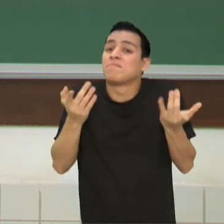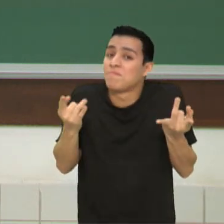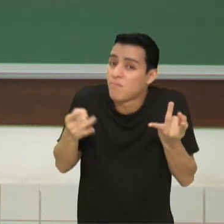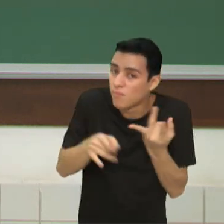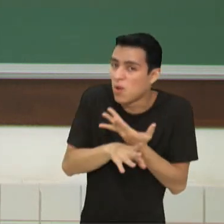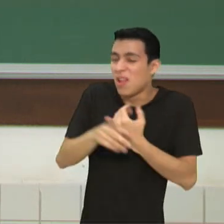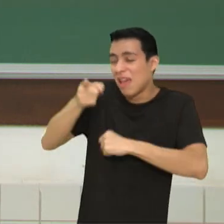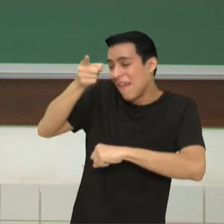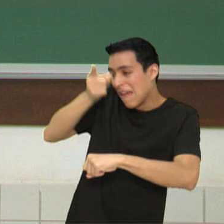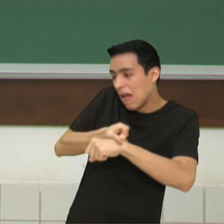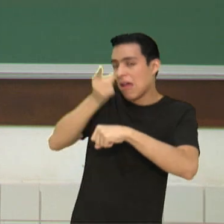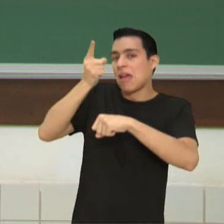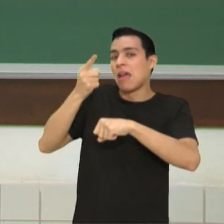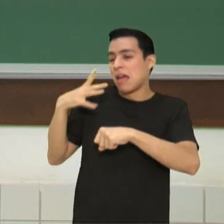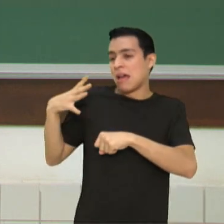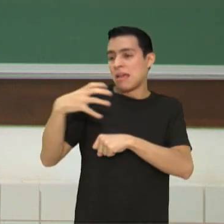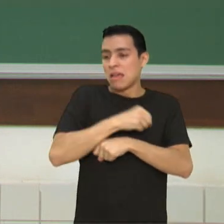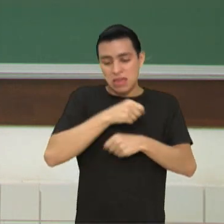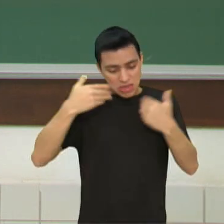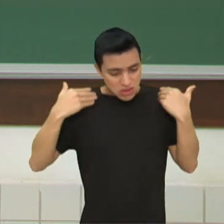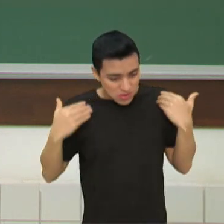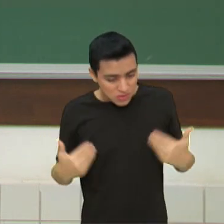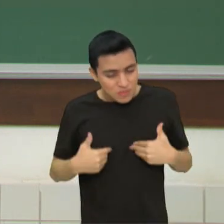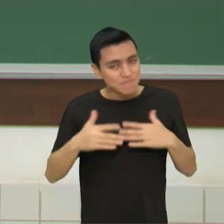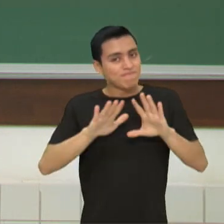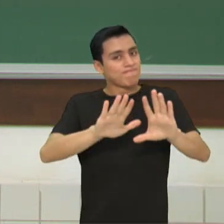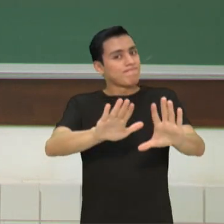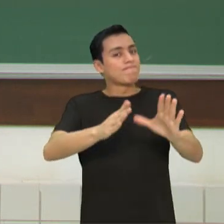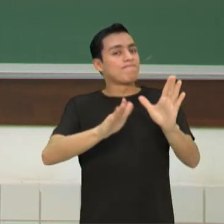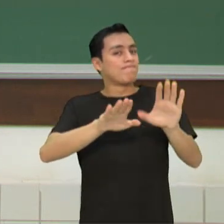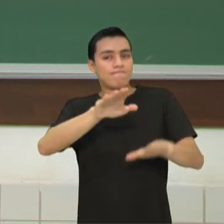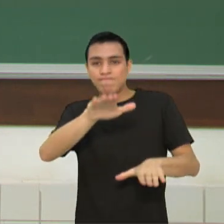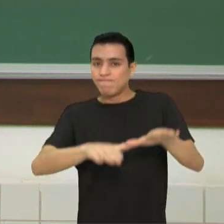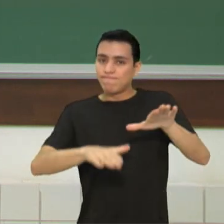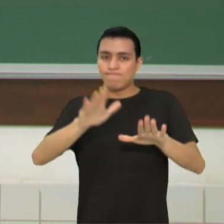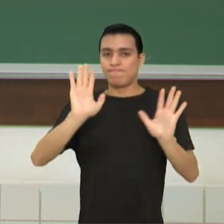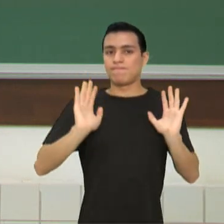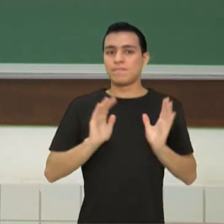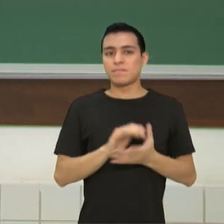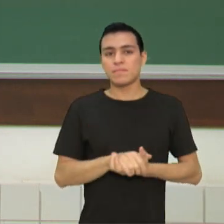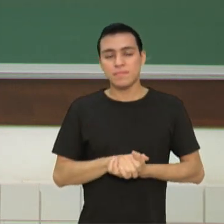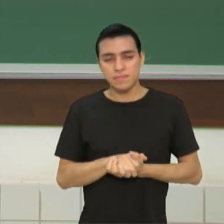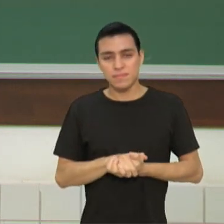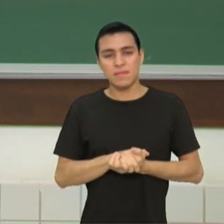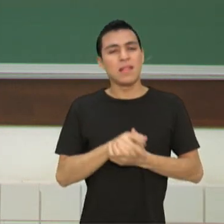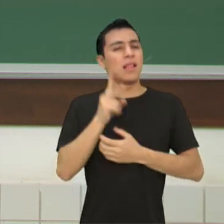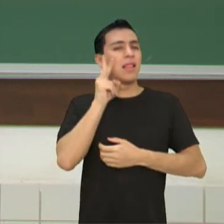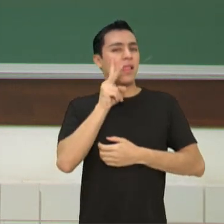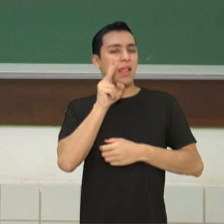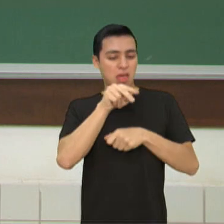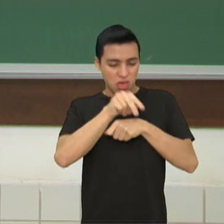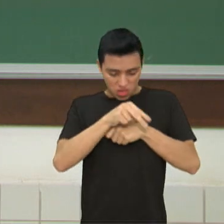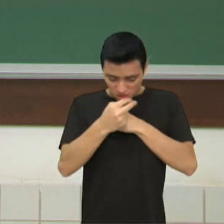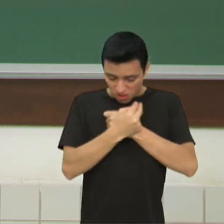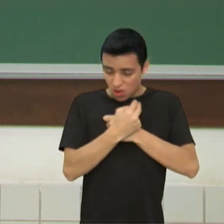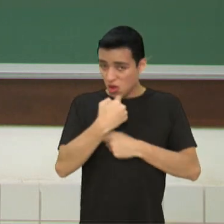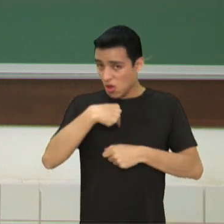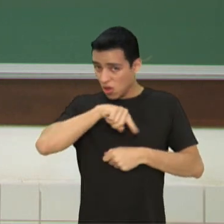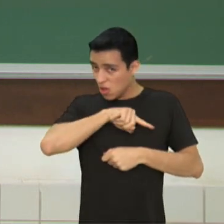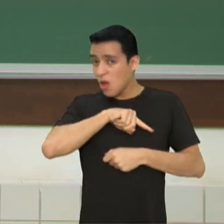a tempo de salvar o teu corpo, é outra história. E lembrando, o cuidado não é só com a